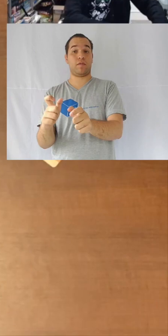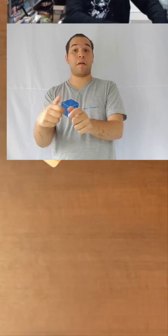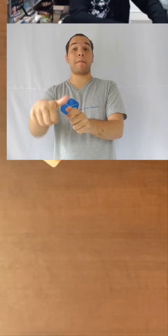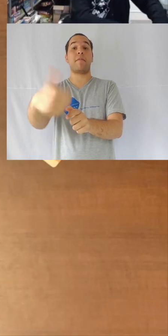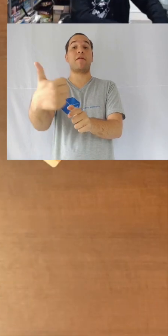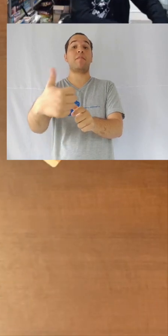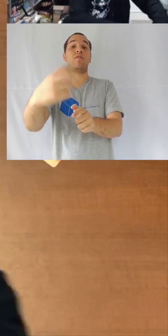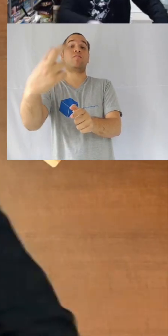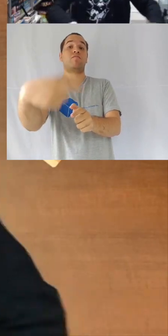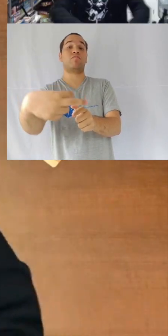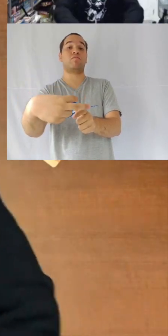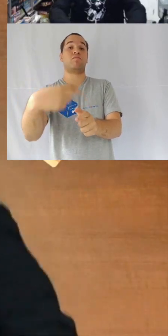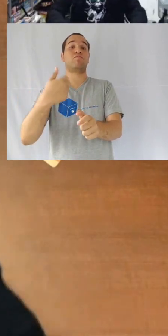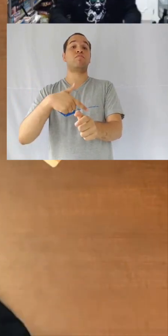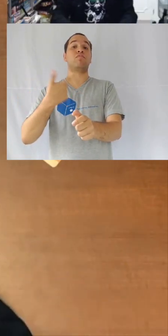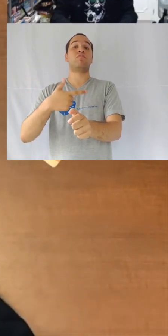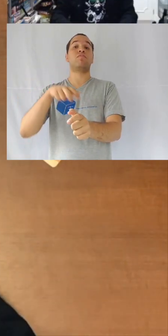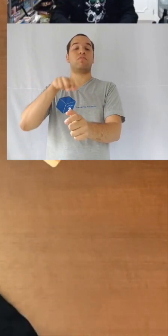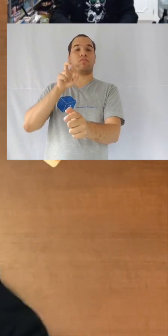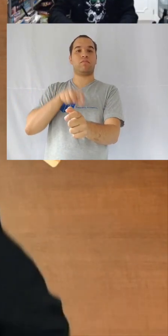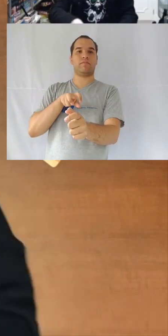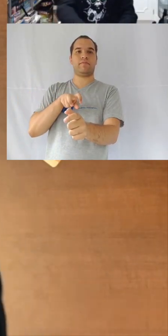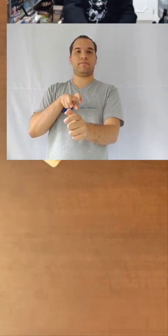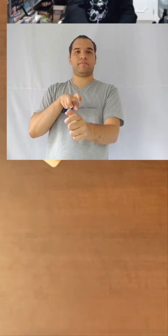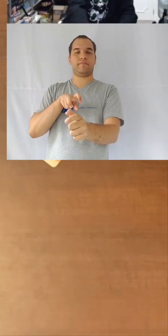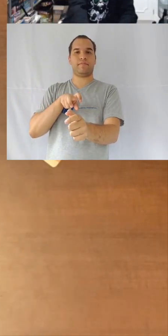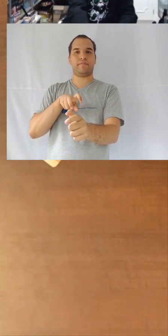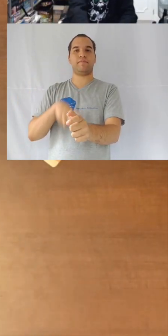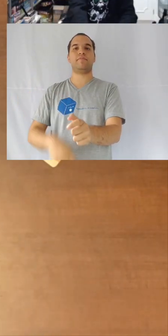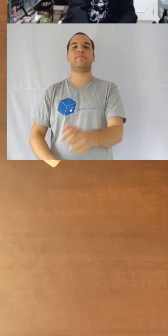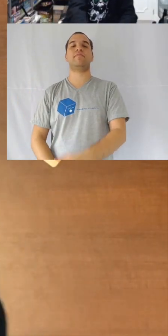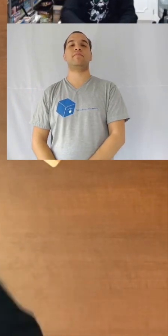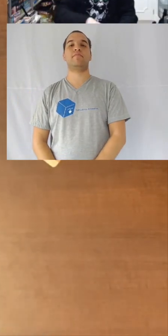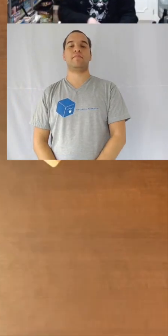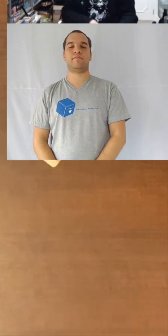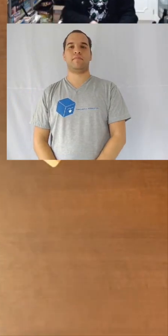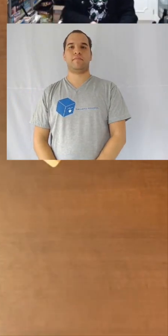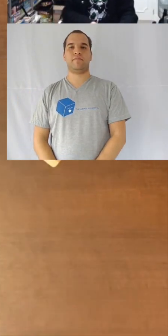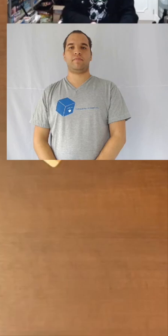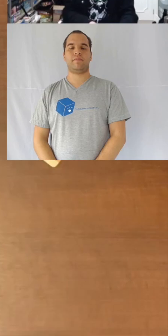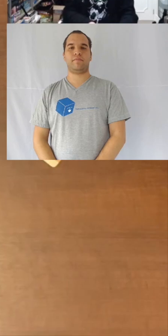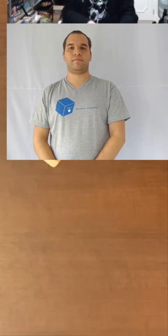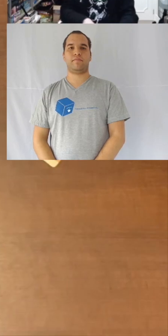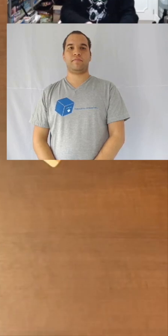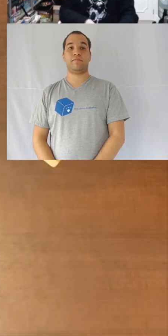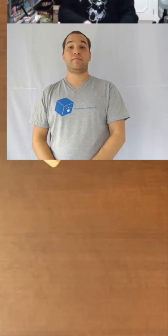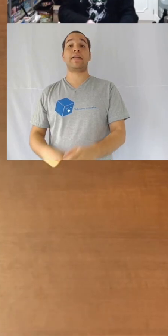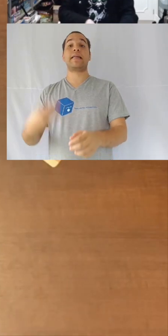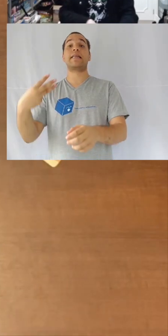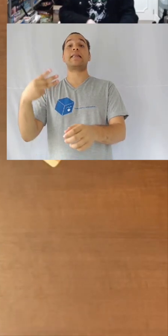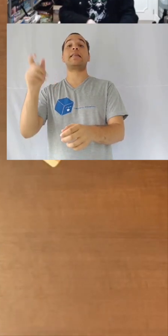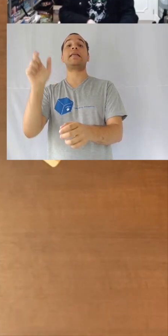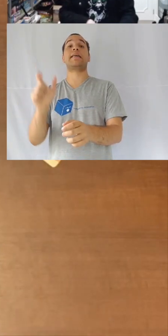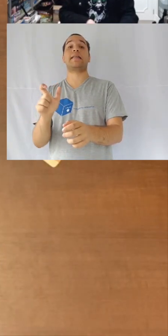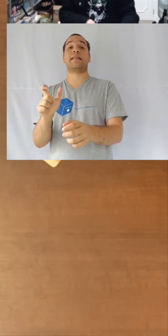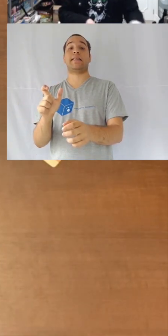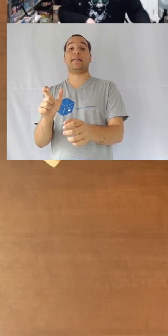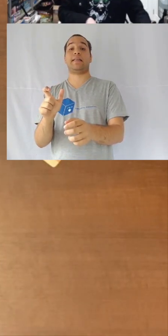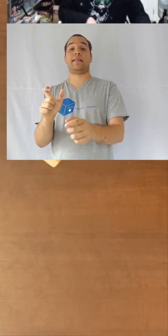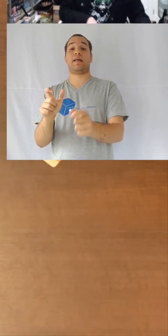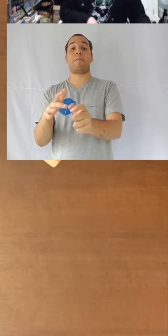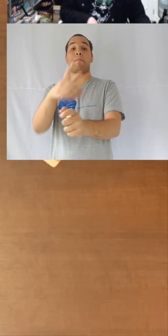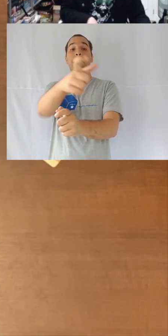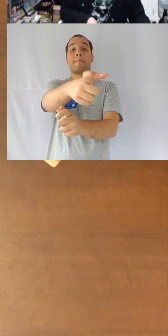ok? Então em dois jogadores seria exatamente isso aqui, e o primeiro jogador está do lado de lá, o segundo jogador estaria aqui, ok?